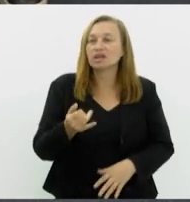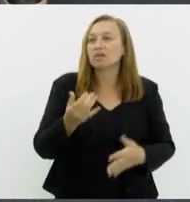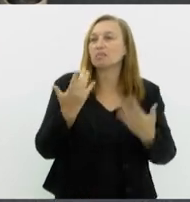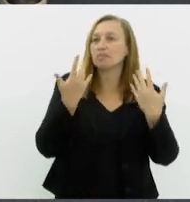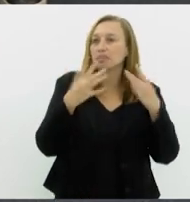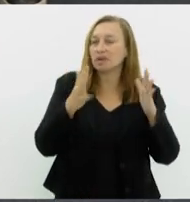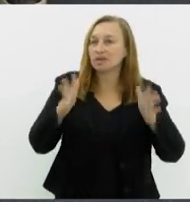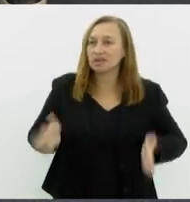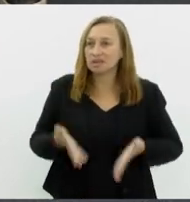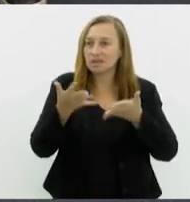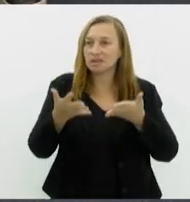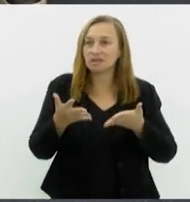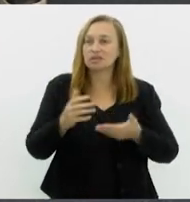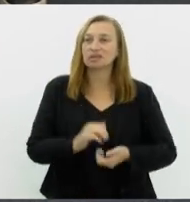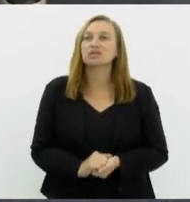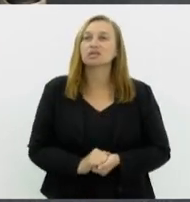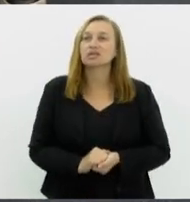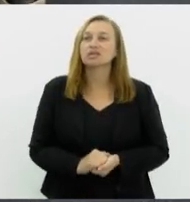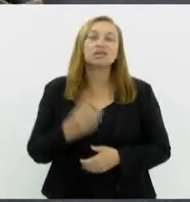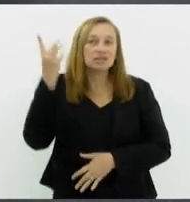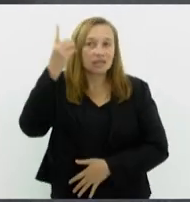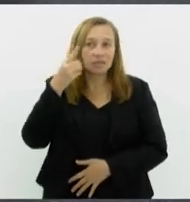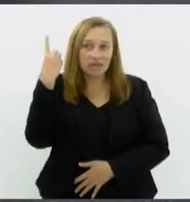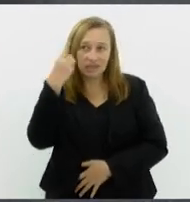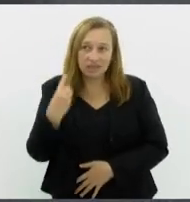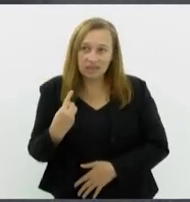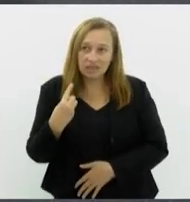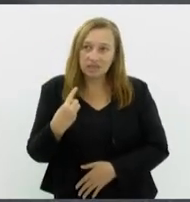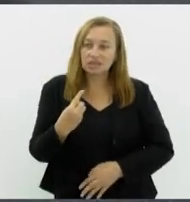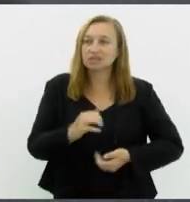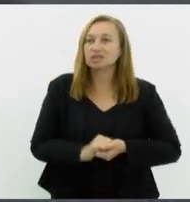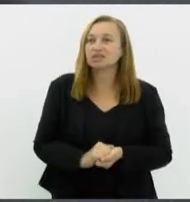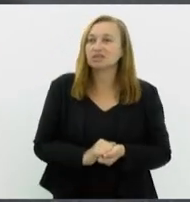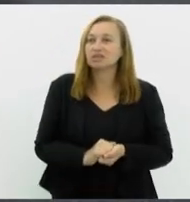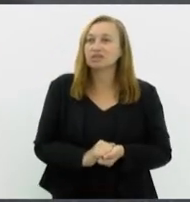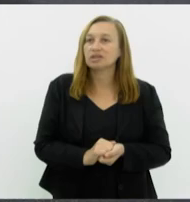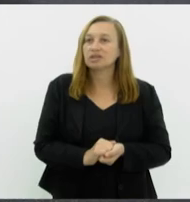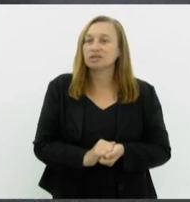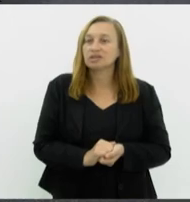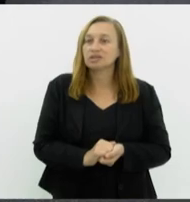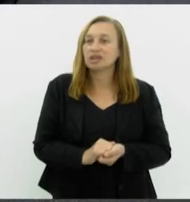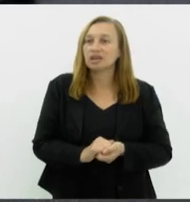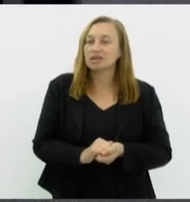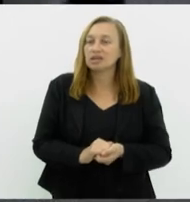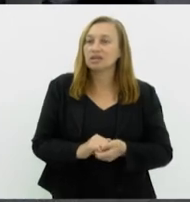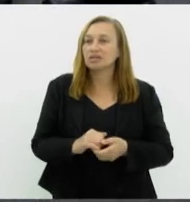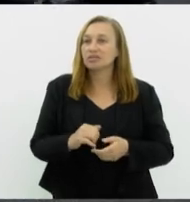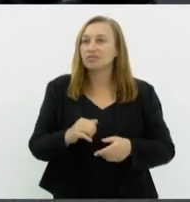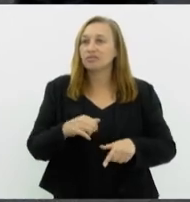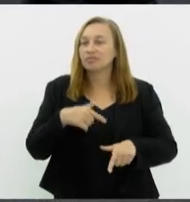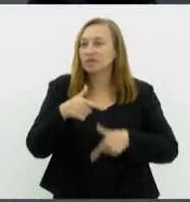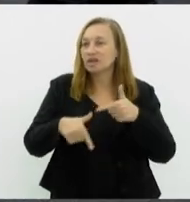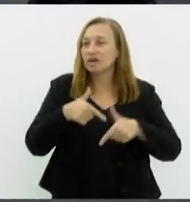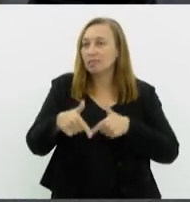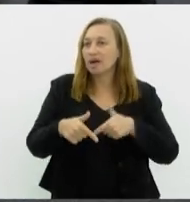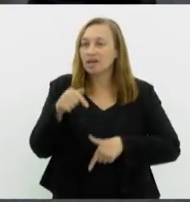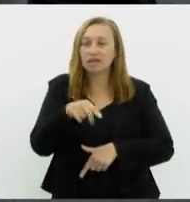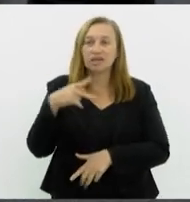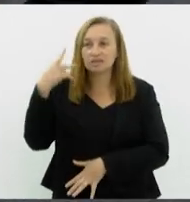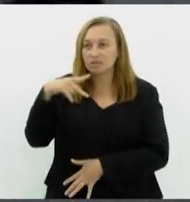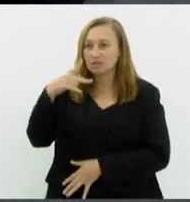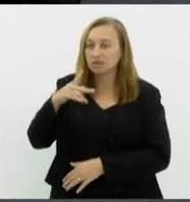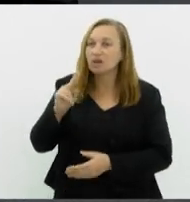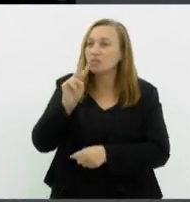parabenizar a iniciativa da nobilíssima deputada Dani Monteiro, que há muito tempo tem se destacado aqui no Parlamento no sentido de garantir